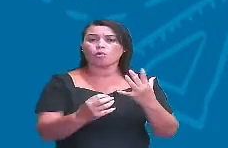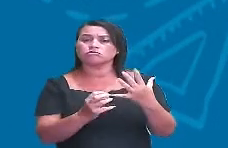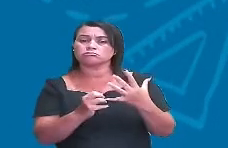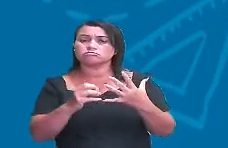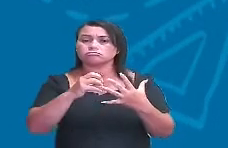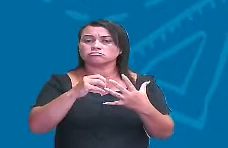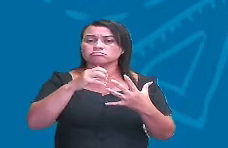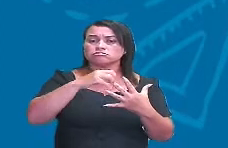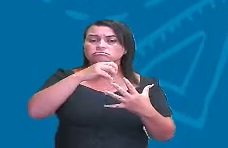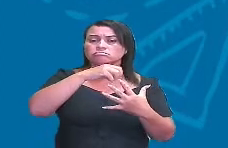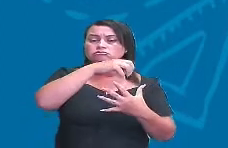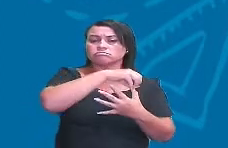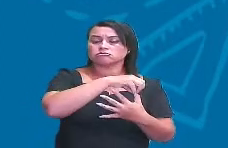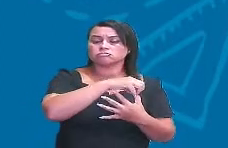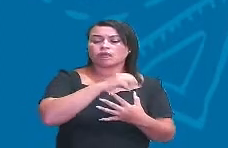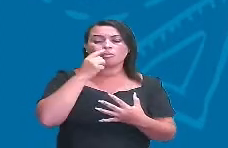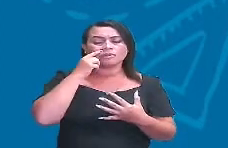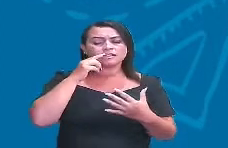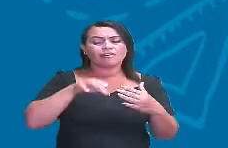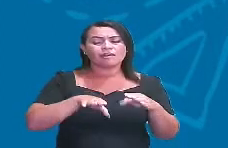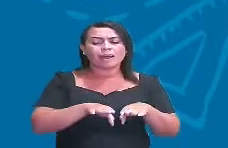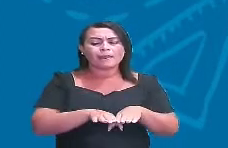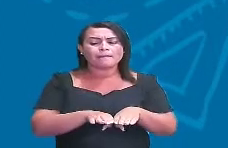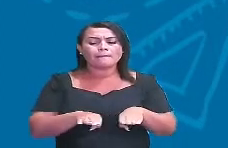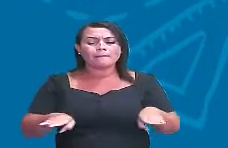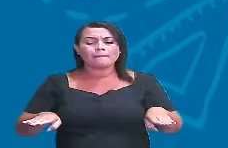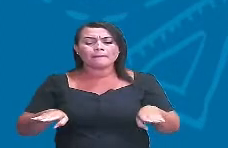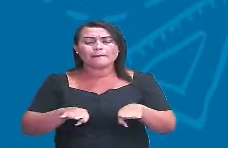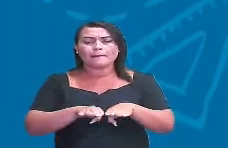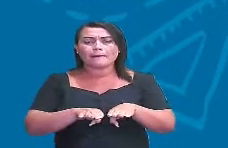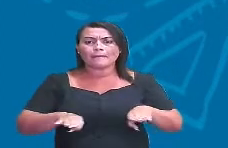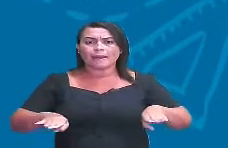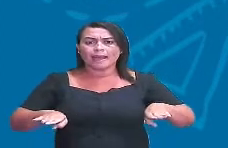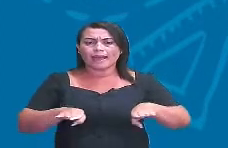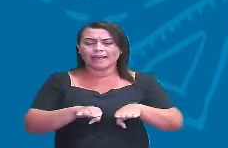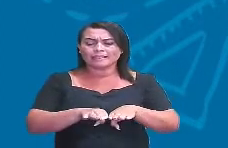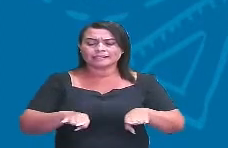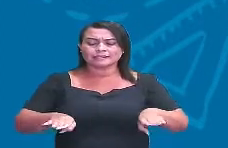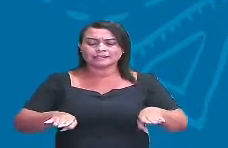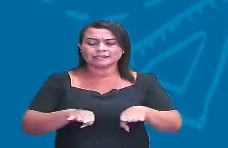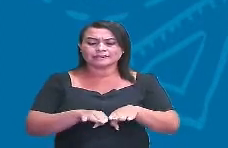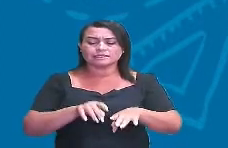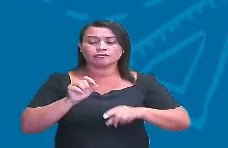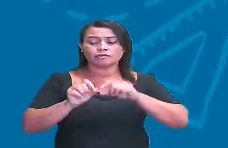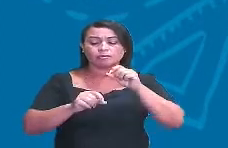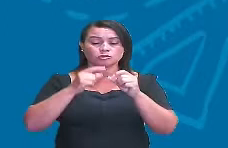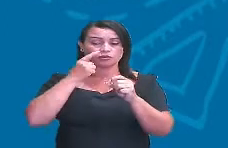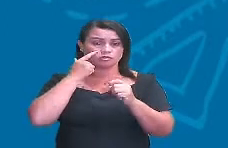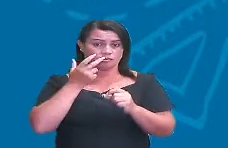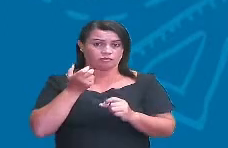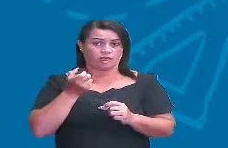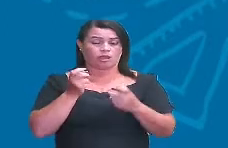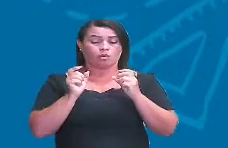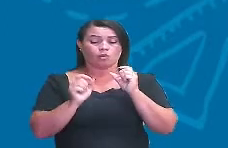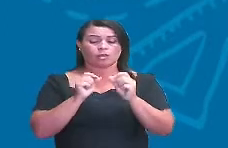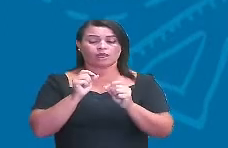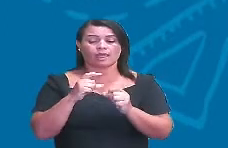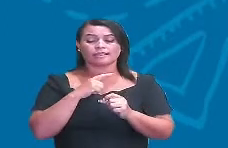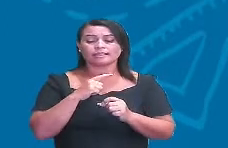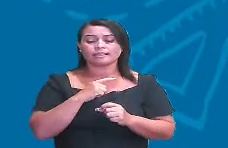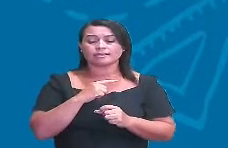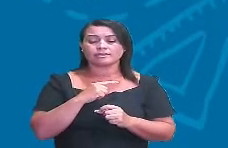na base da cadeia alimentar, ou seja, na parte inferior da cadeia alimentar, a gente vai observar que estão